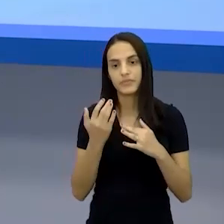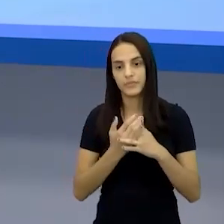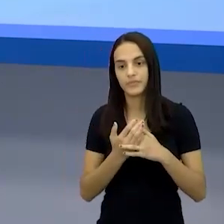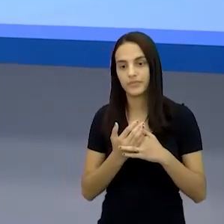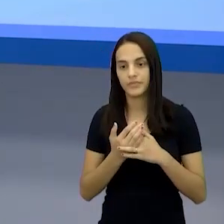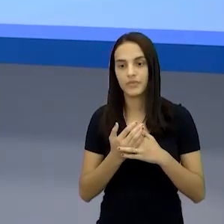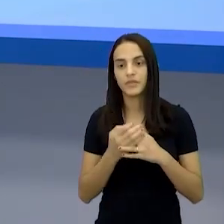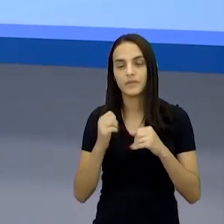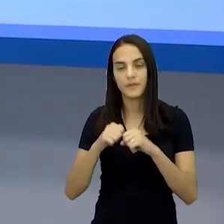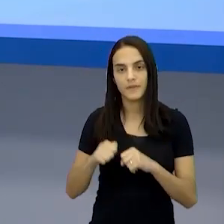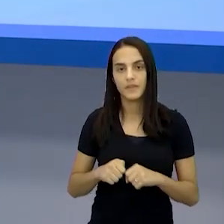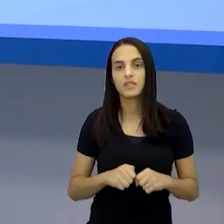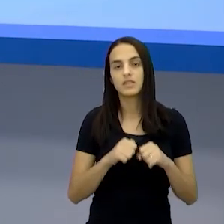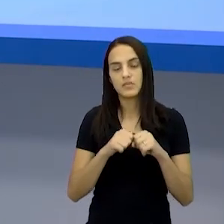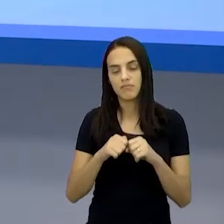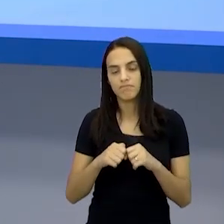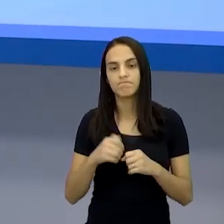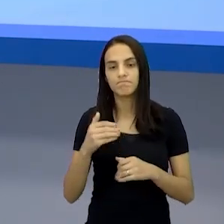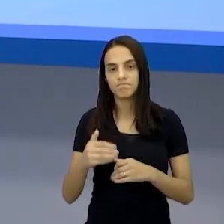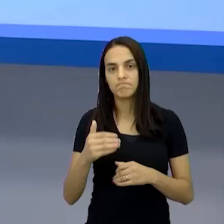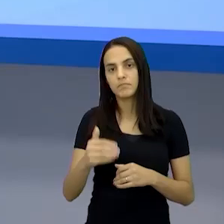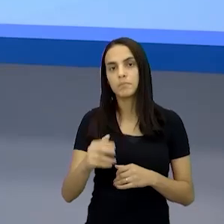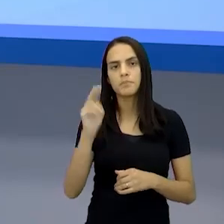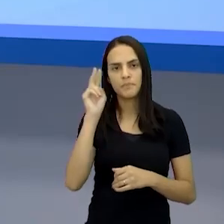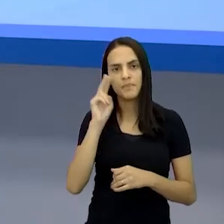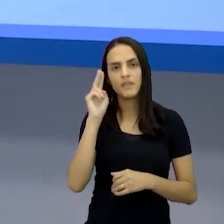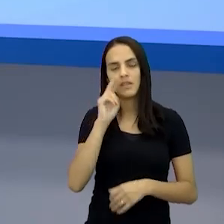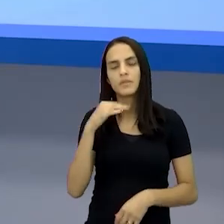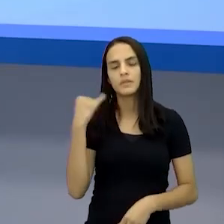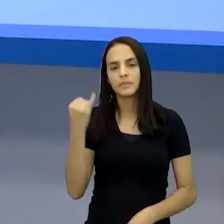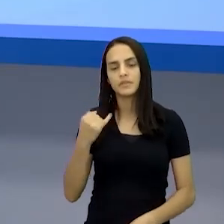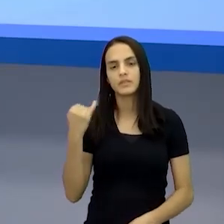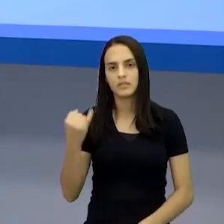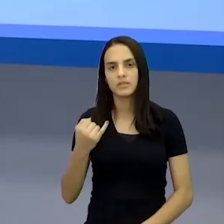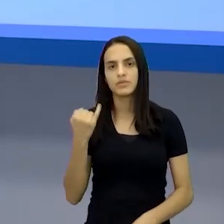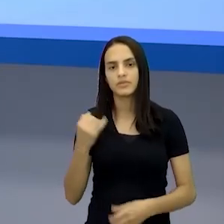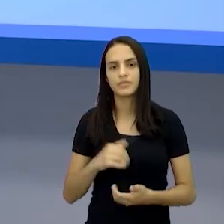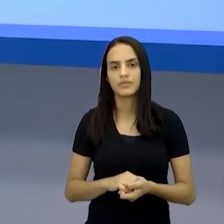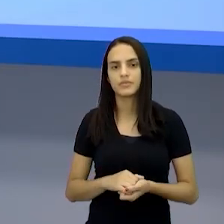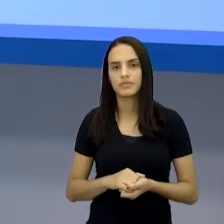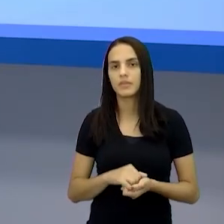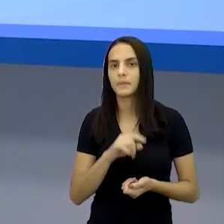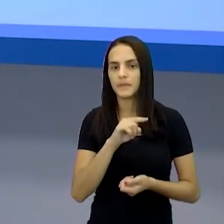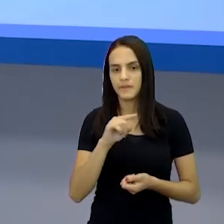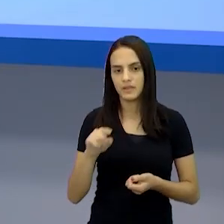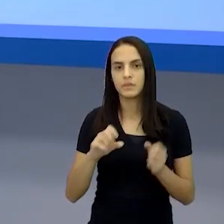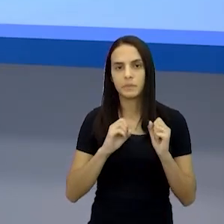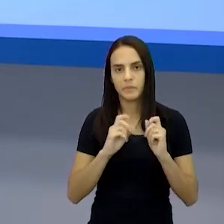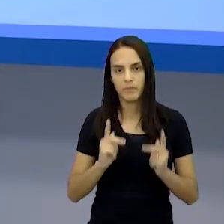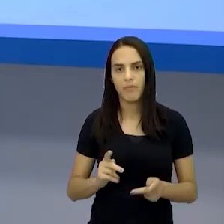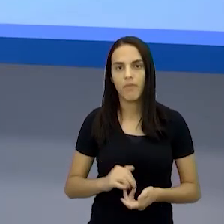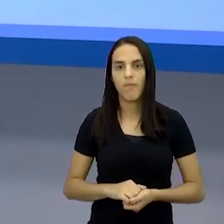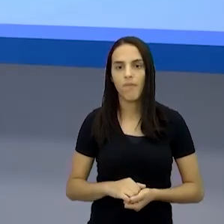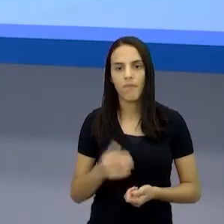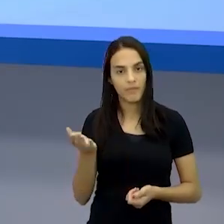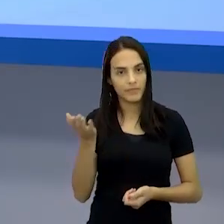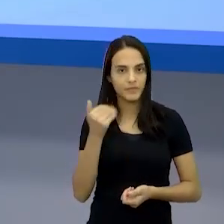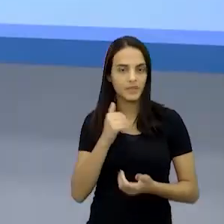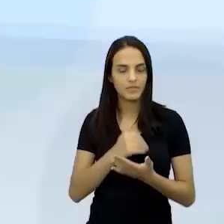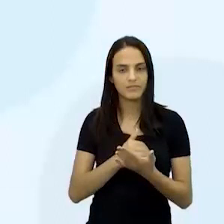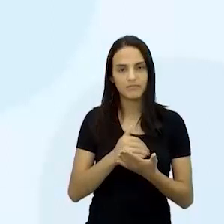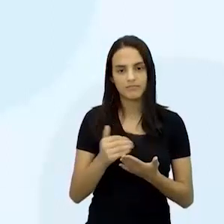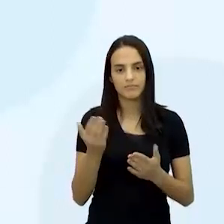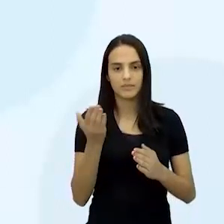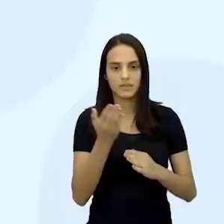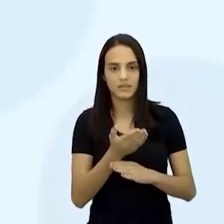né, fazendo aí aos poucos e relembrando, vai ser importante retratar aí para vocês, tá certo? Vamos lá já entrar no